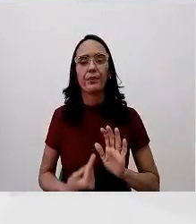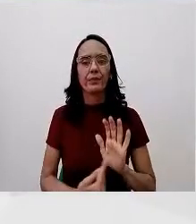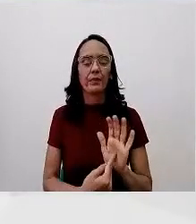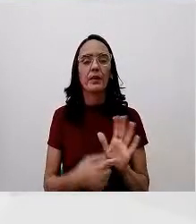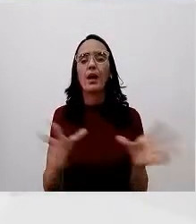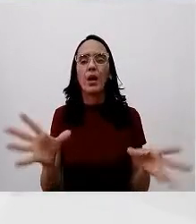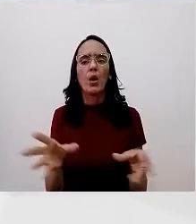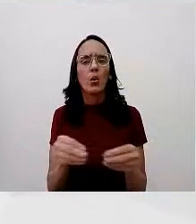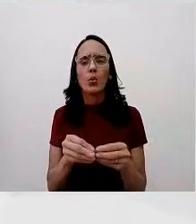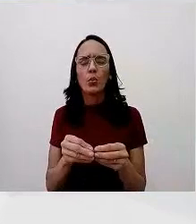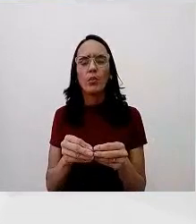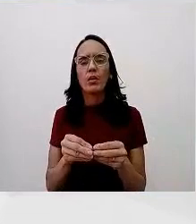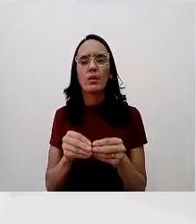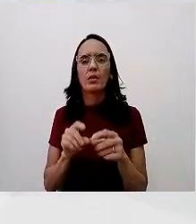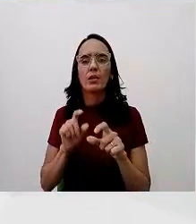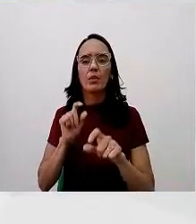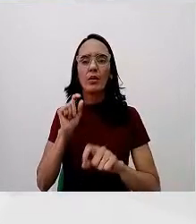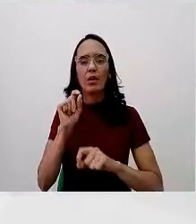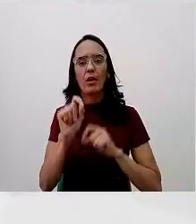bem a questão